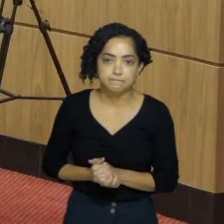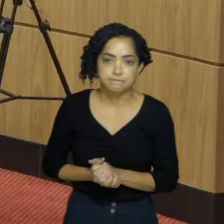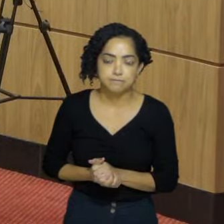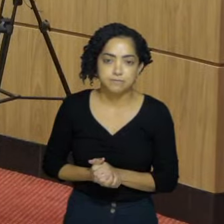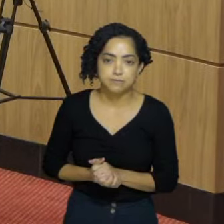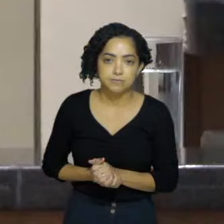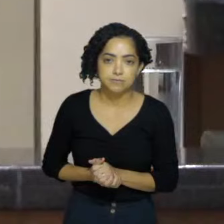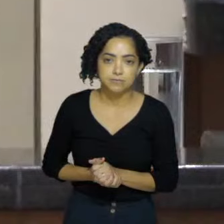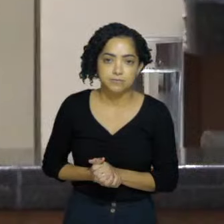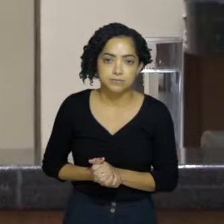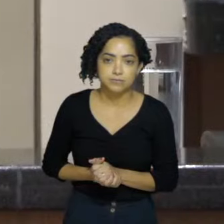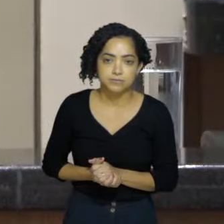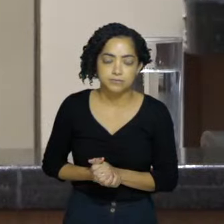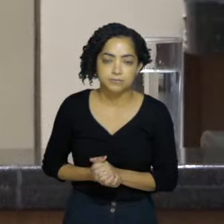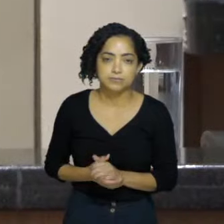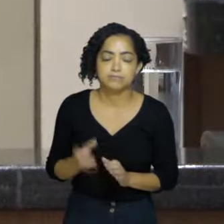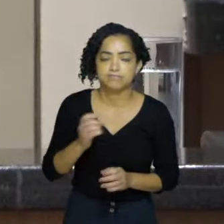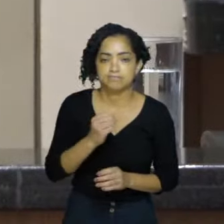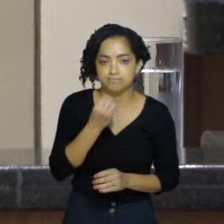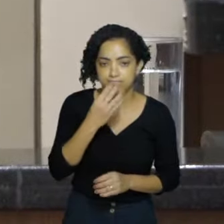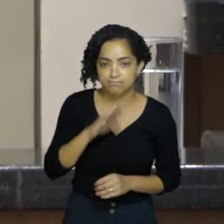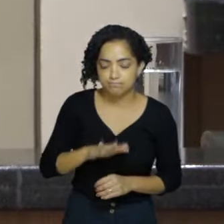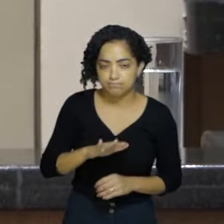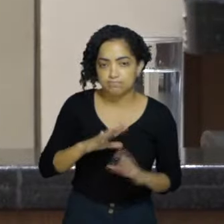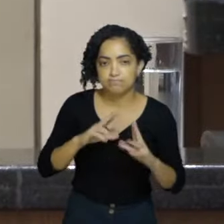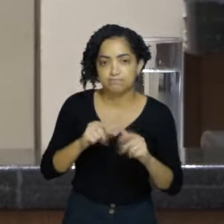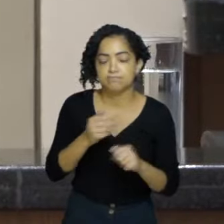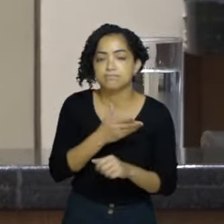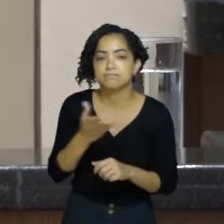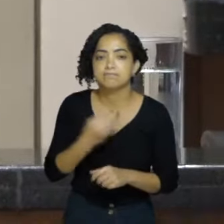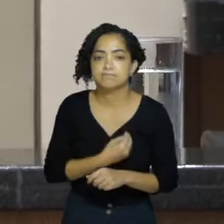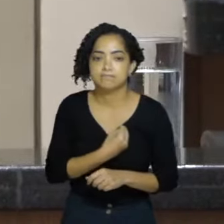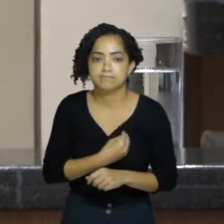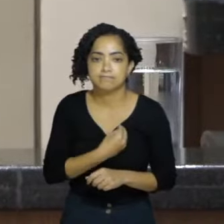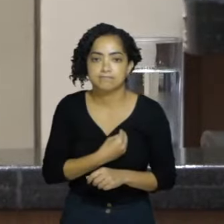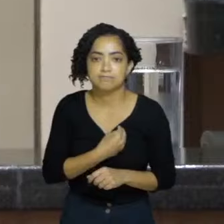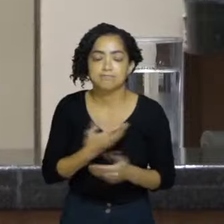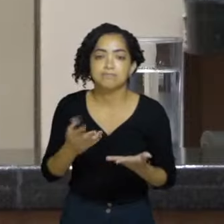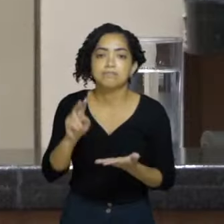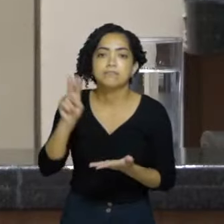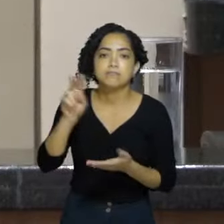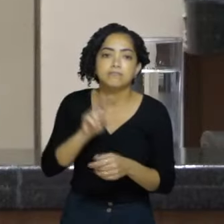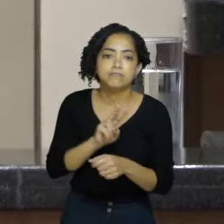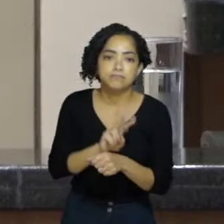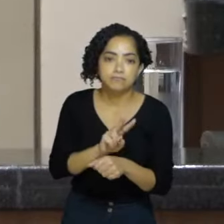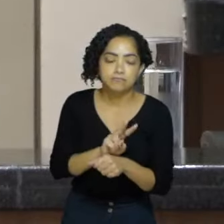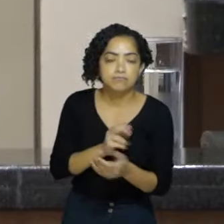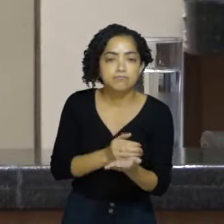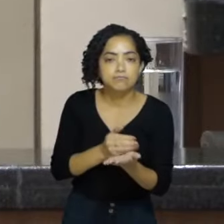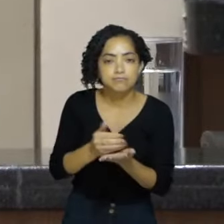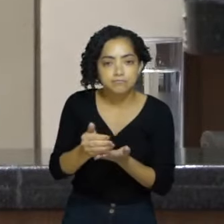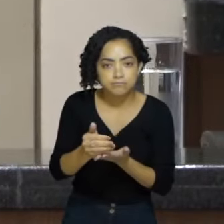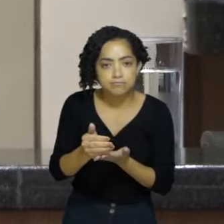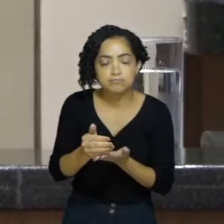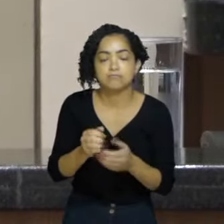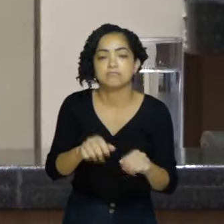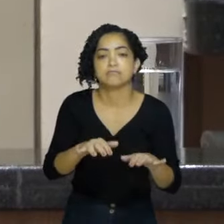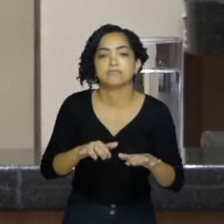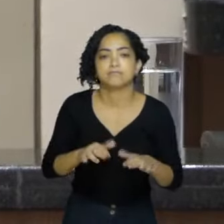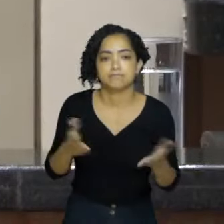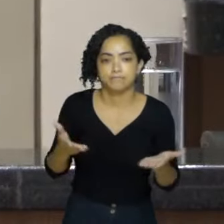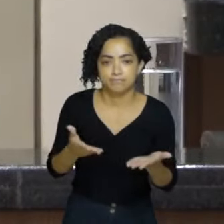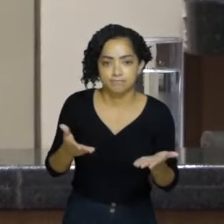Dando uma boa tarde a todos, sob a proteção de Deus,